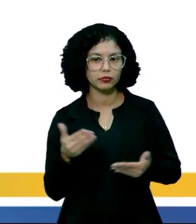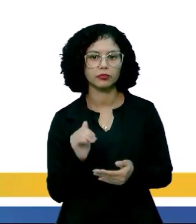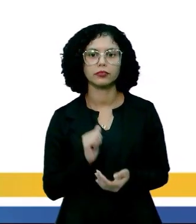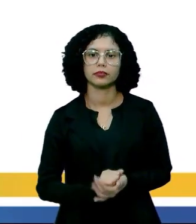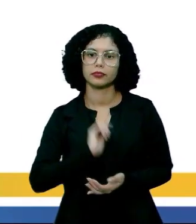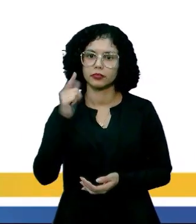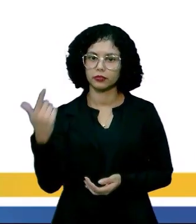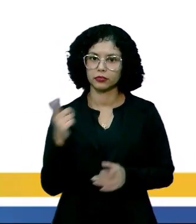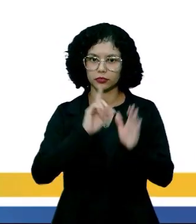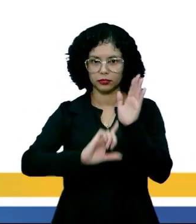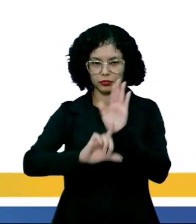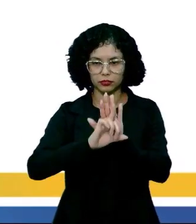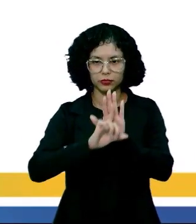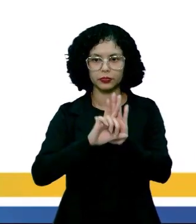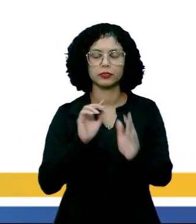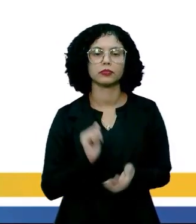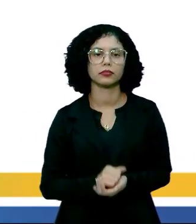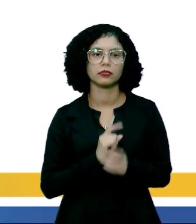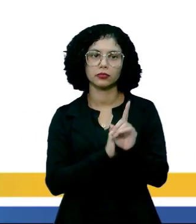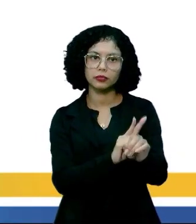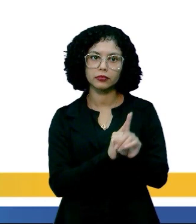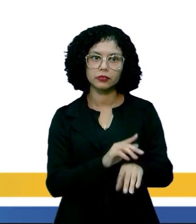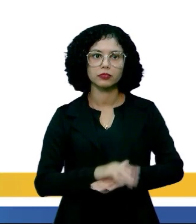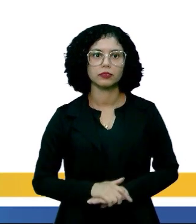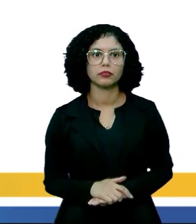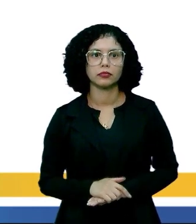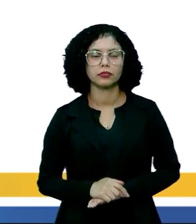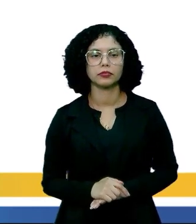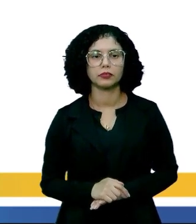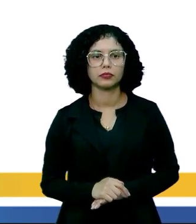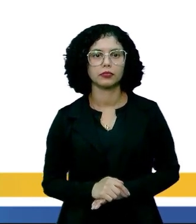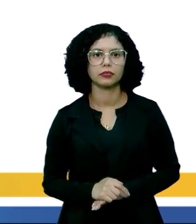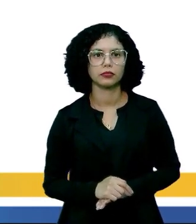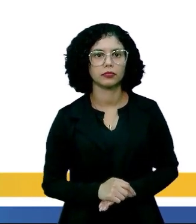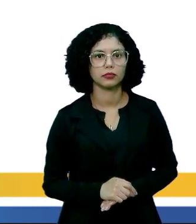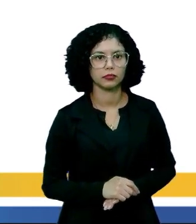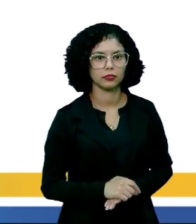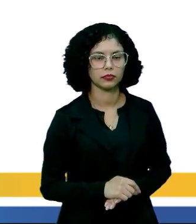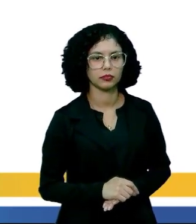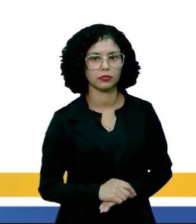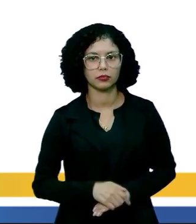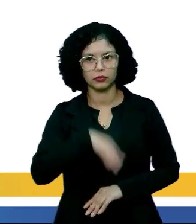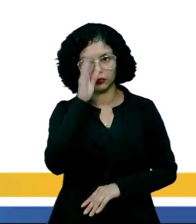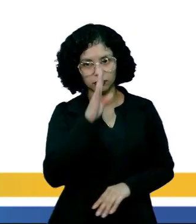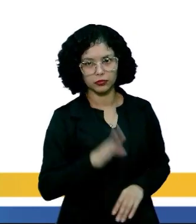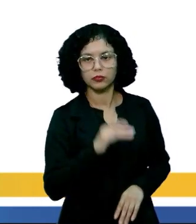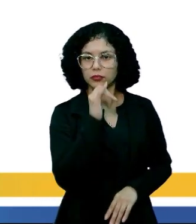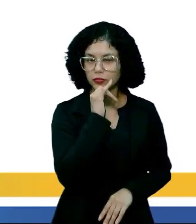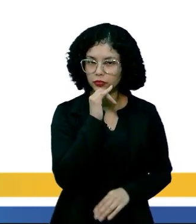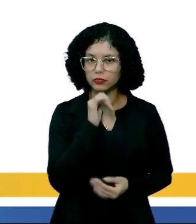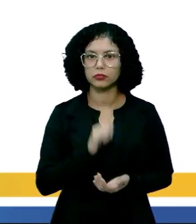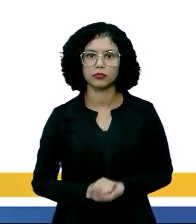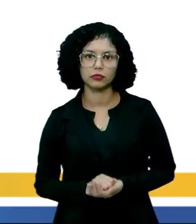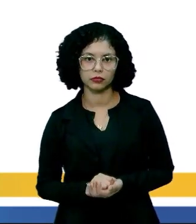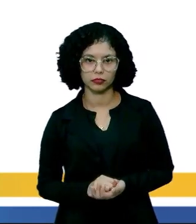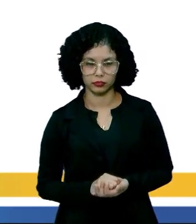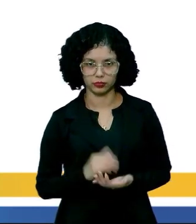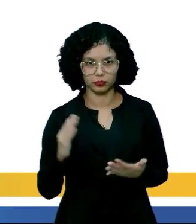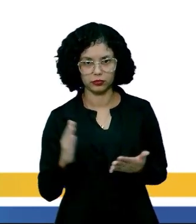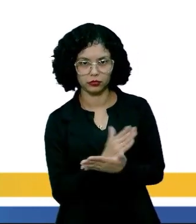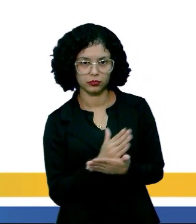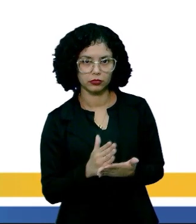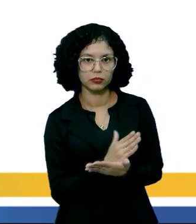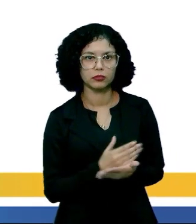as outras leis que se seguem a essa. Então, no Brasil, por exemplo, né, nós vamos ter